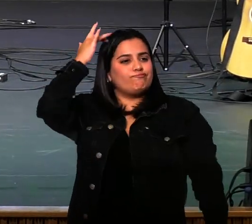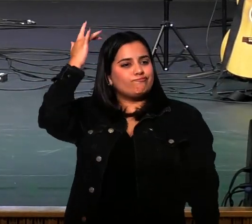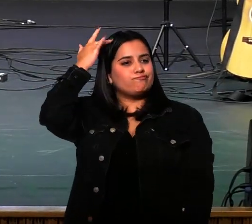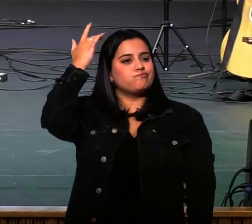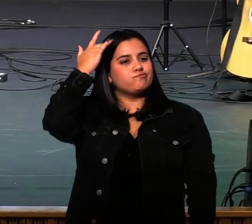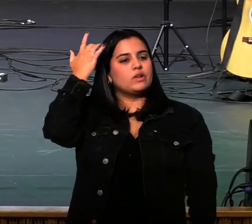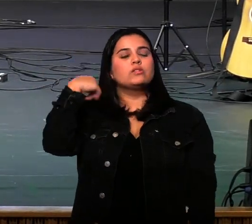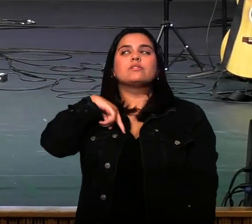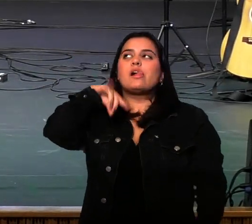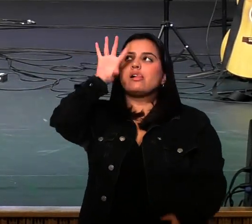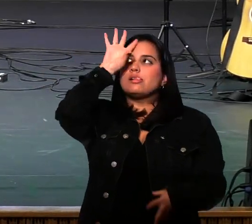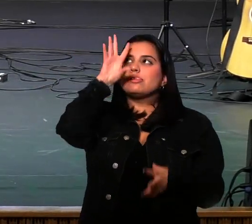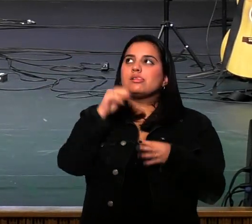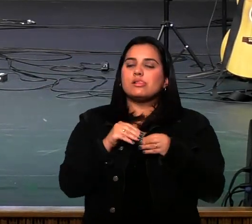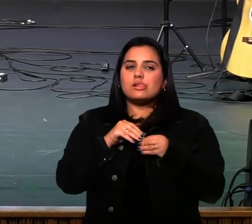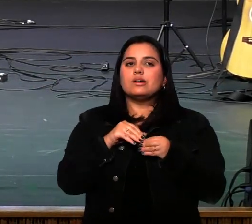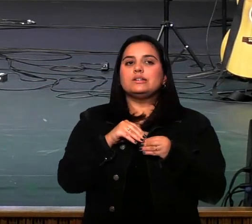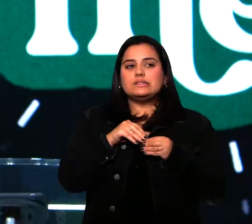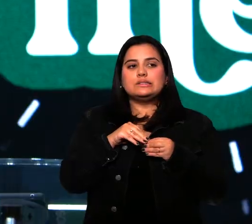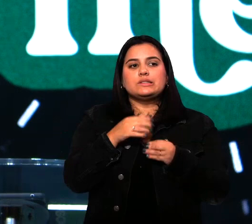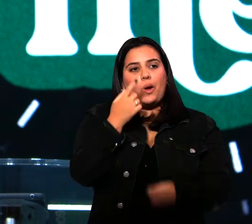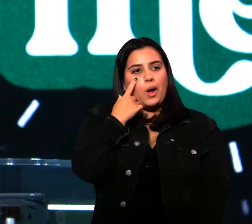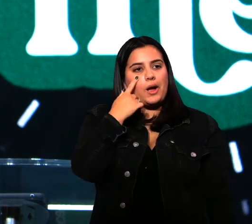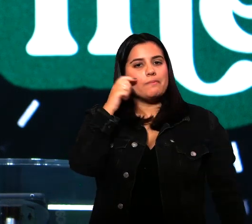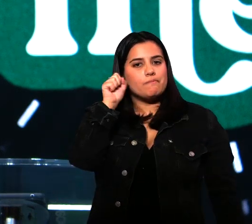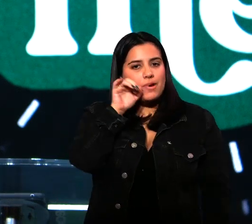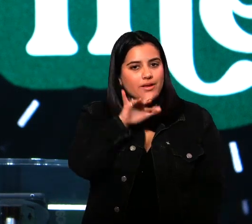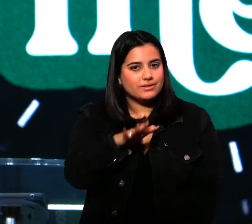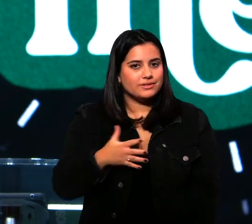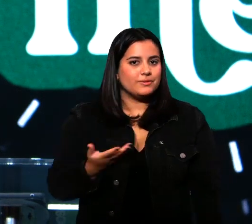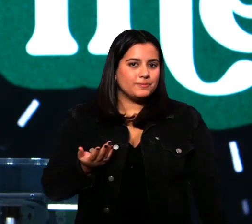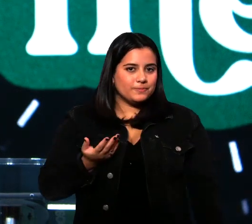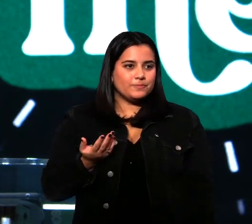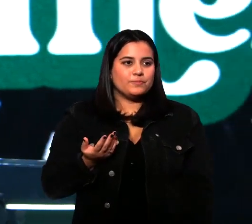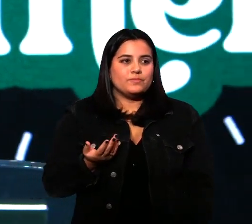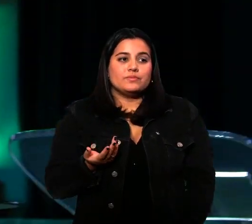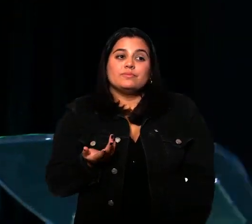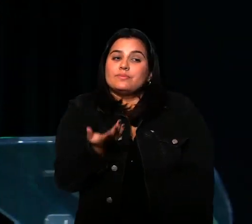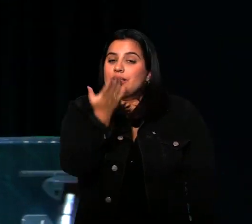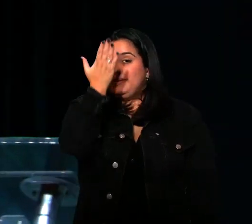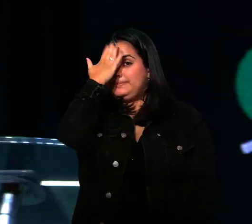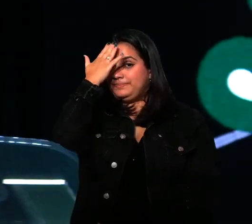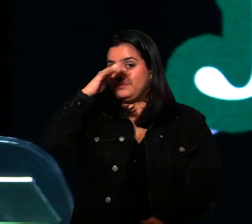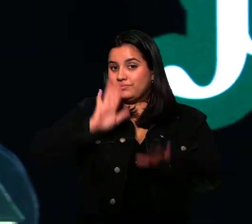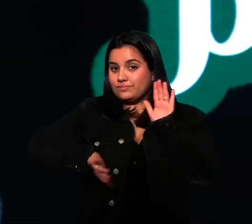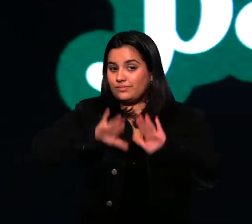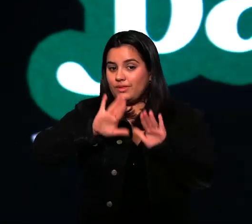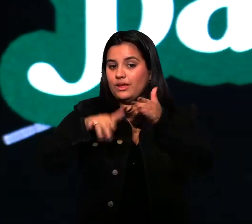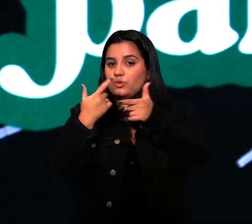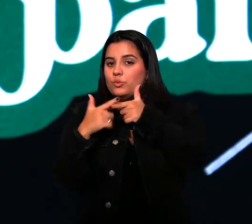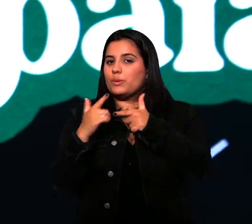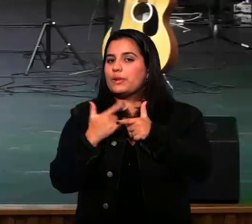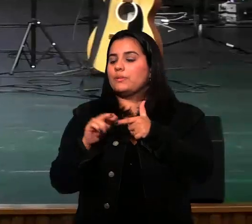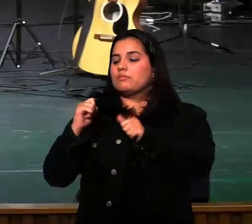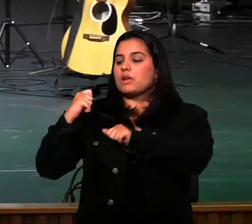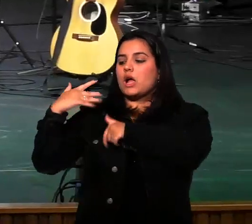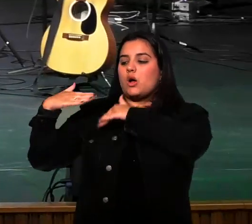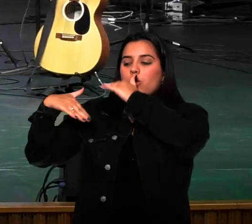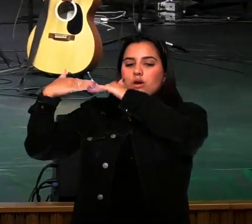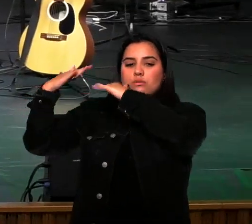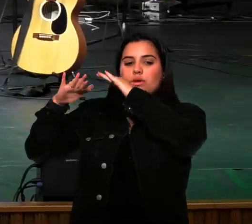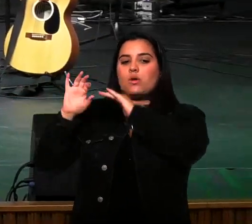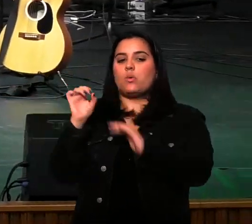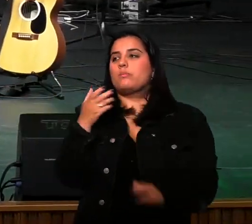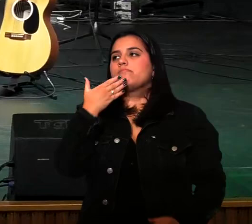não entendíamos antes. Olha que bênção que é um negócio desse. E sabe, muitas vezes o problema com relação ao crescimento ou